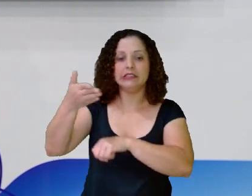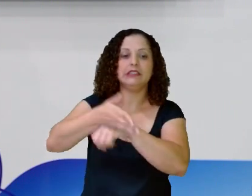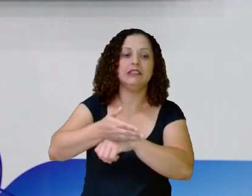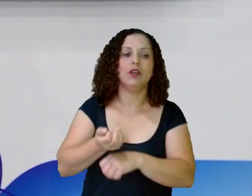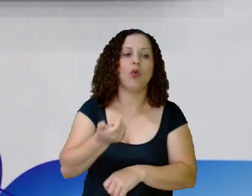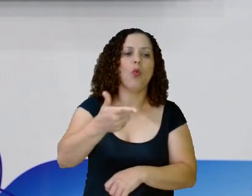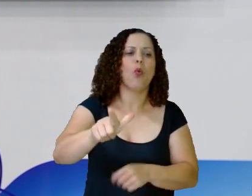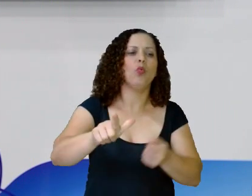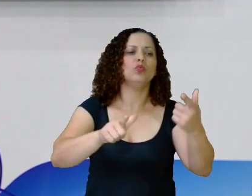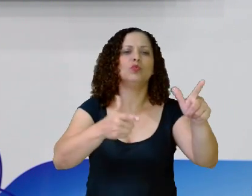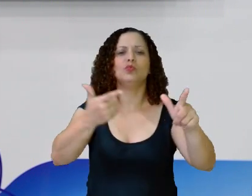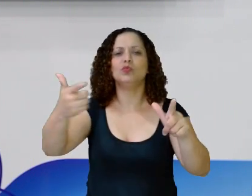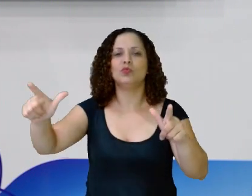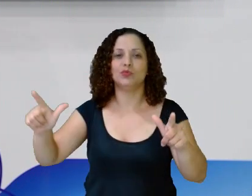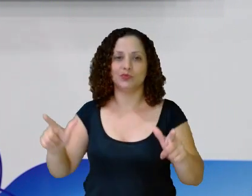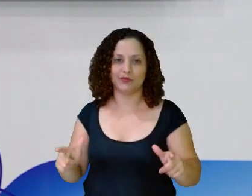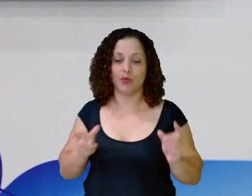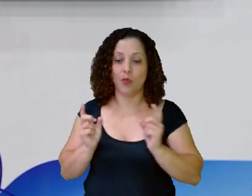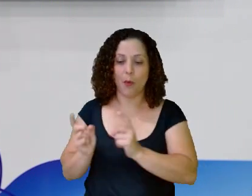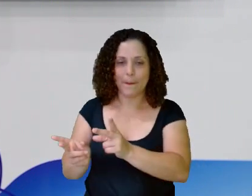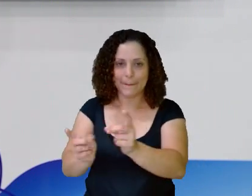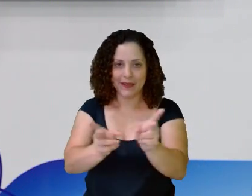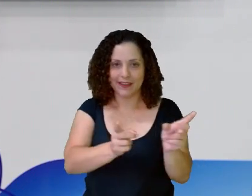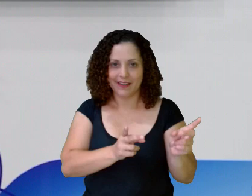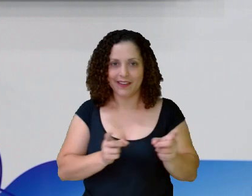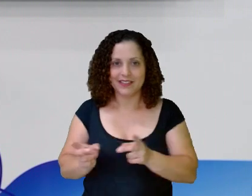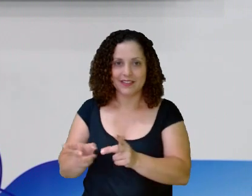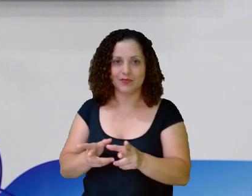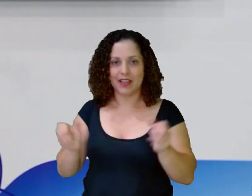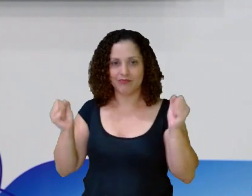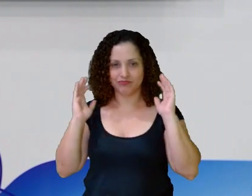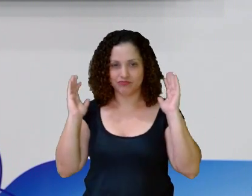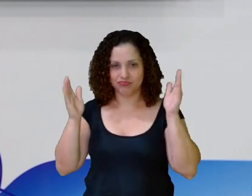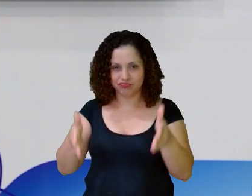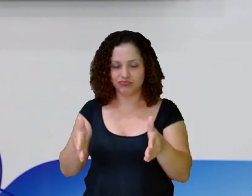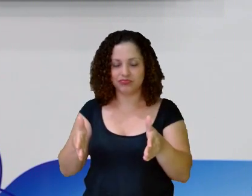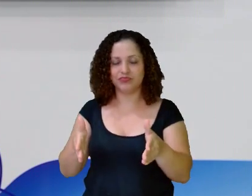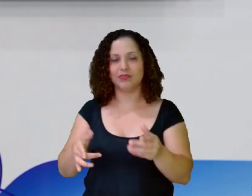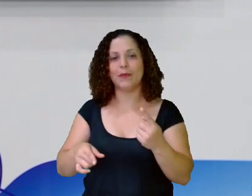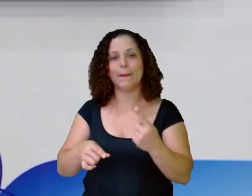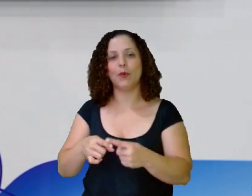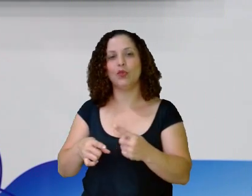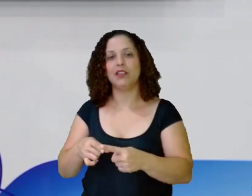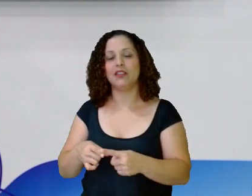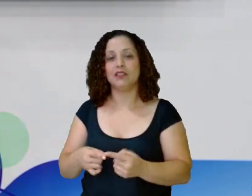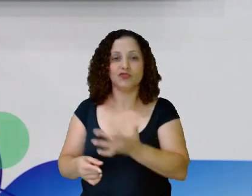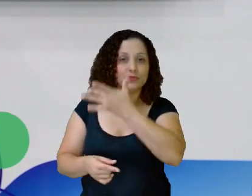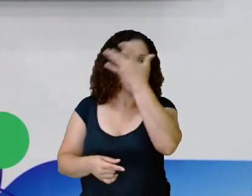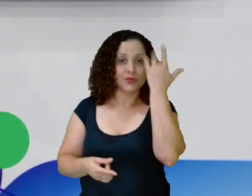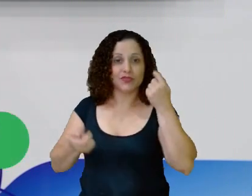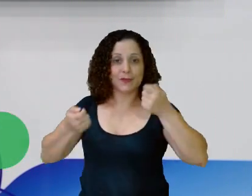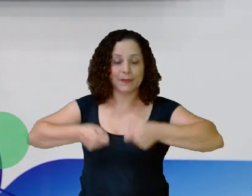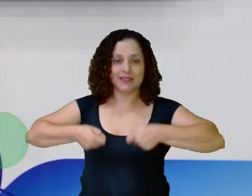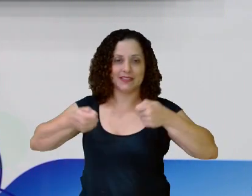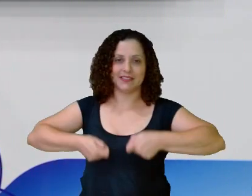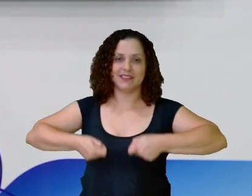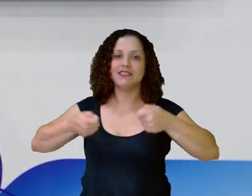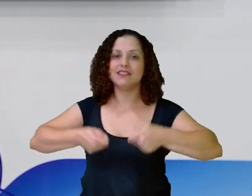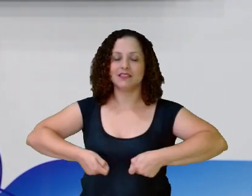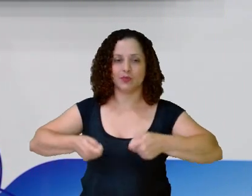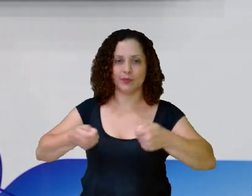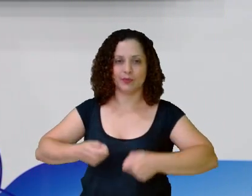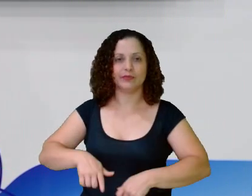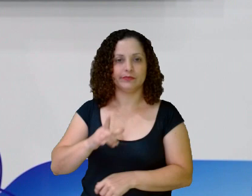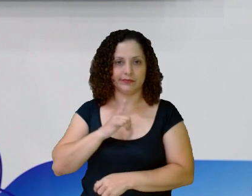outros espaços. Então, esse comércio ele vai sendo direcionado pela necessidade das pessoas, né? O que é que as pessoas